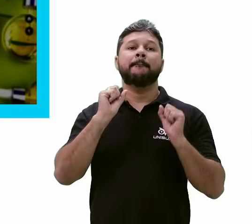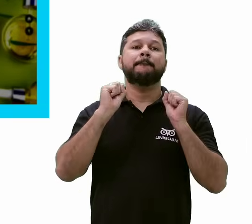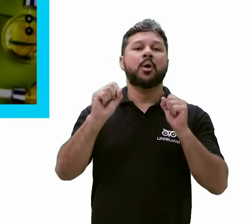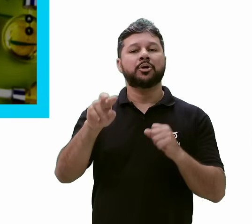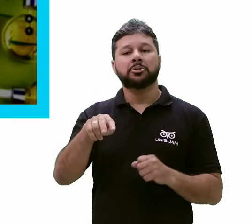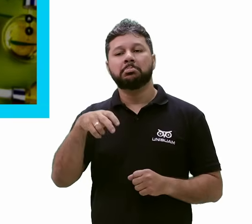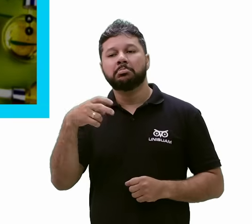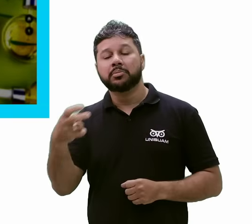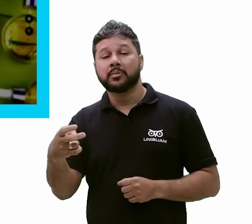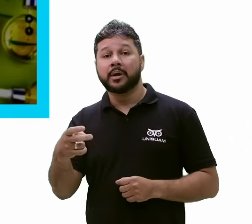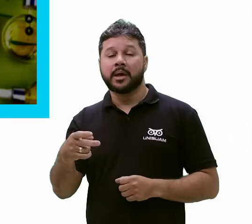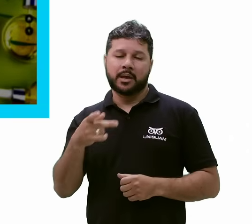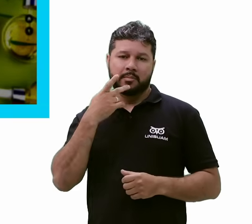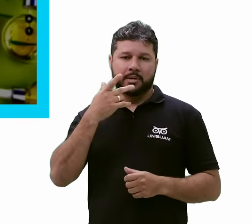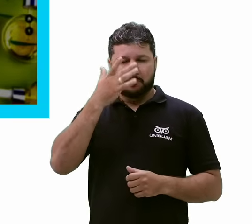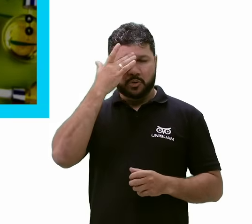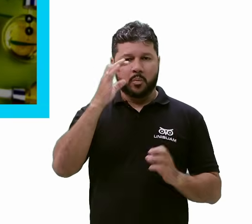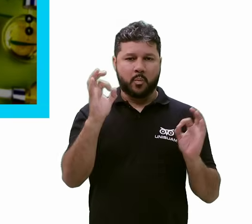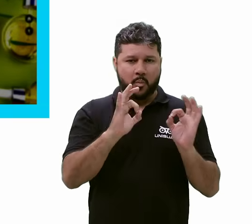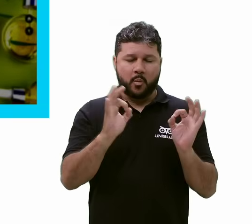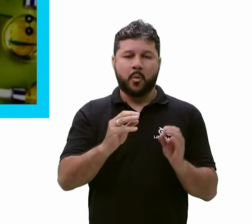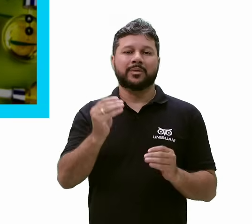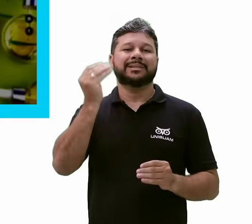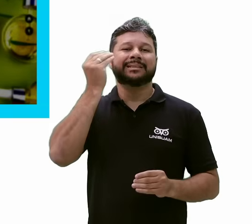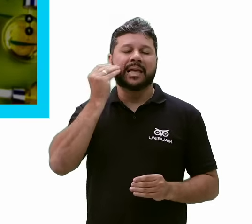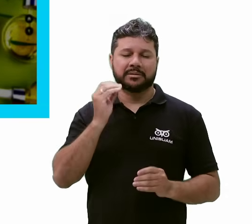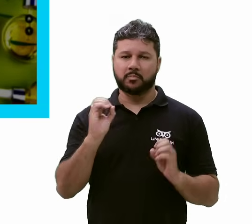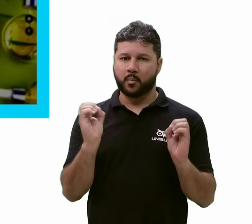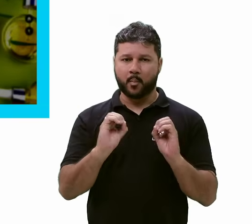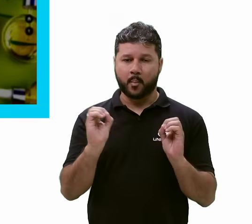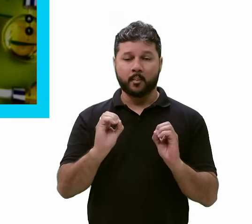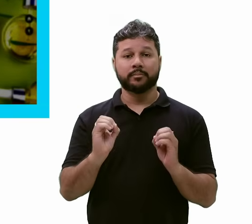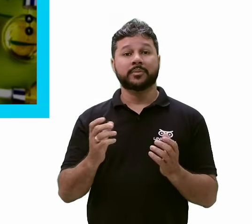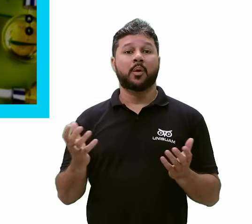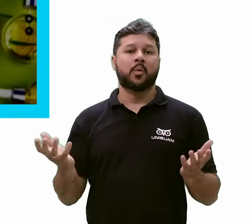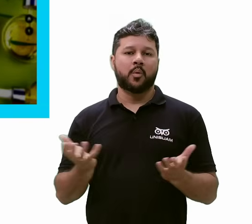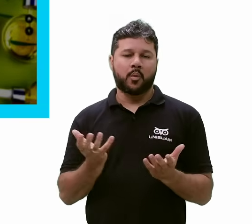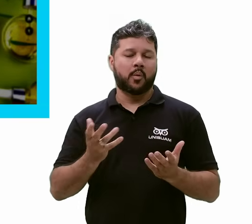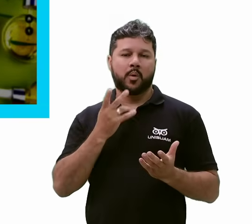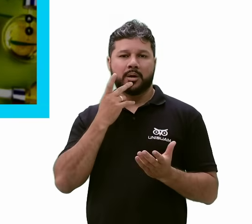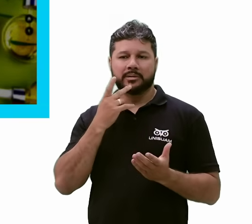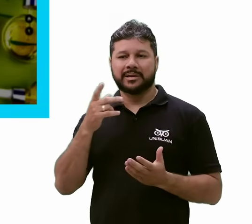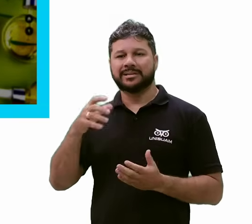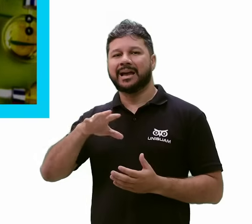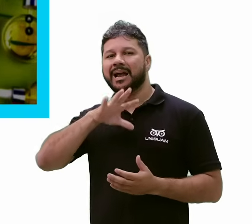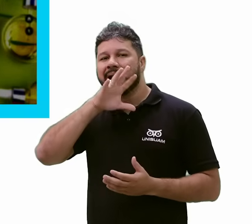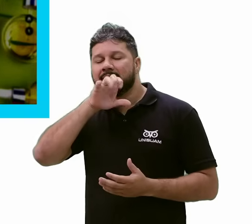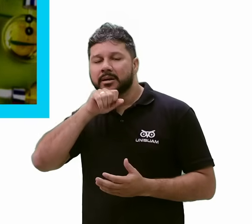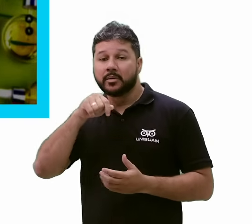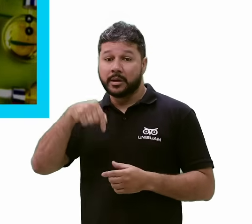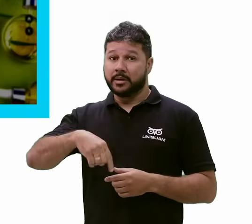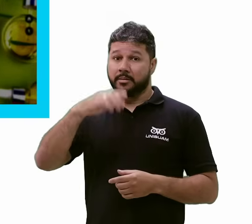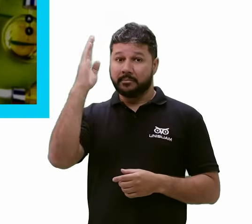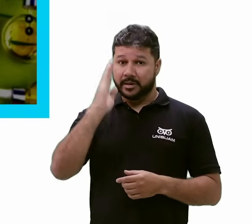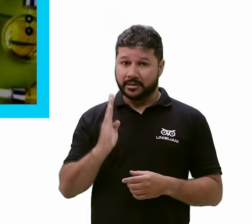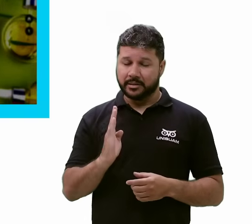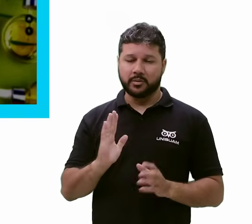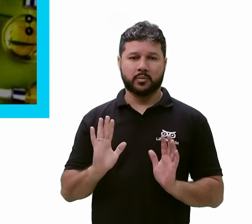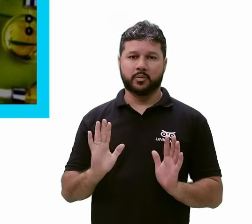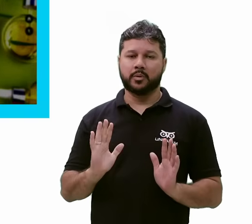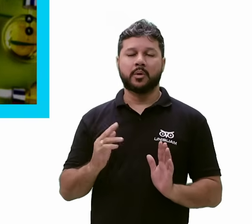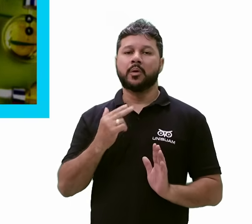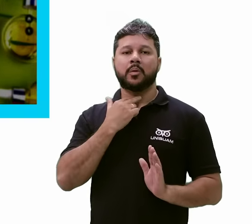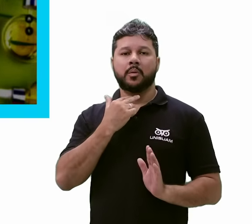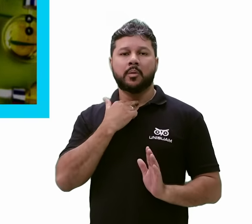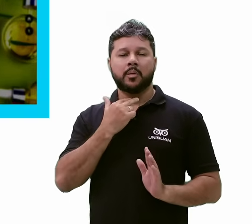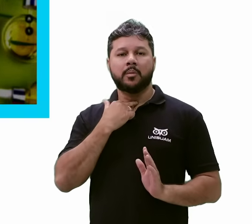ninguém fez esse teste para saber, tá? Hoje em dia, a gente não submete os animais, pelo menos no Brasil, você